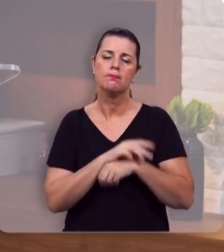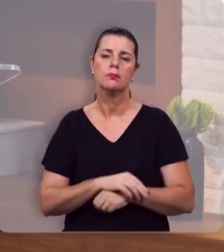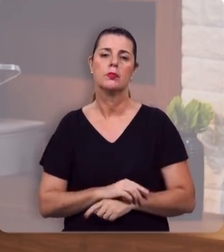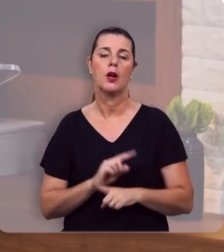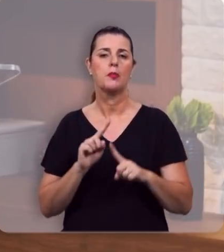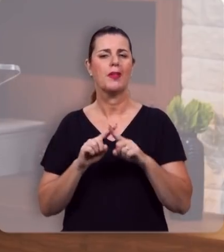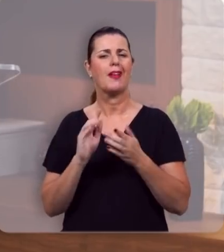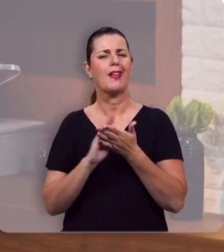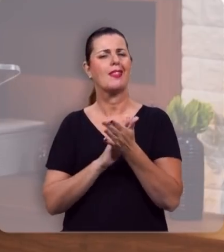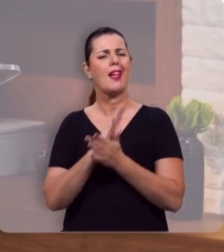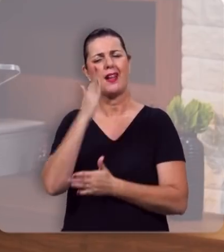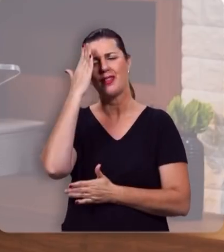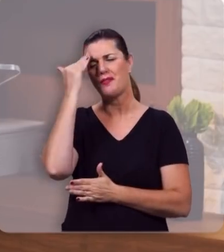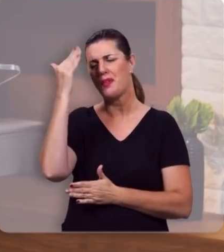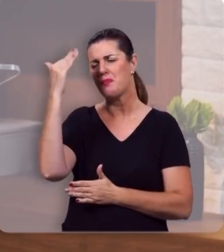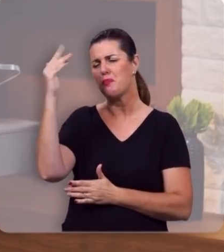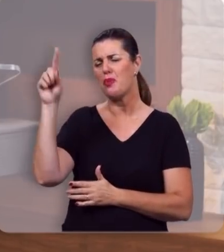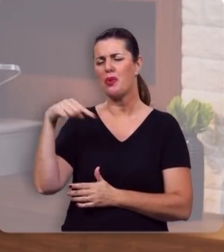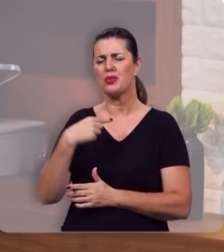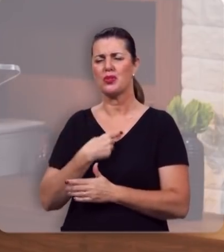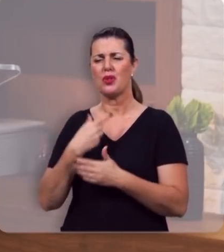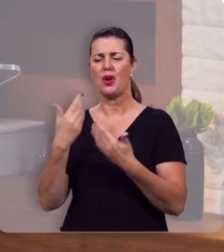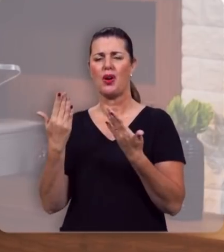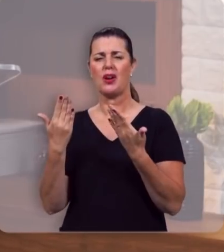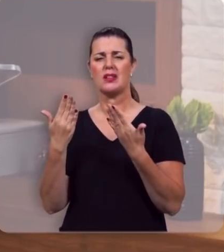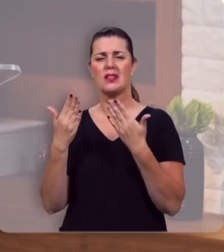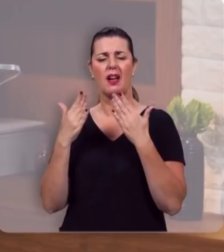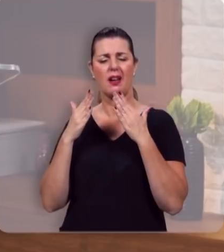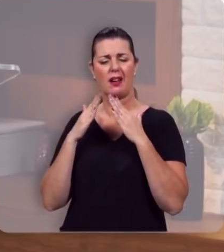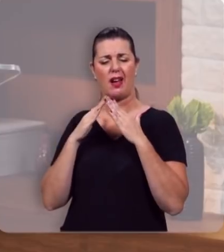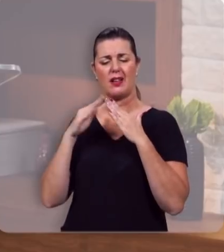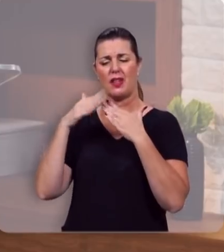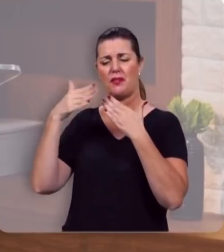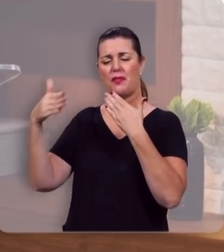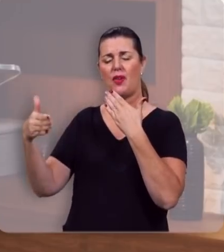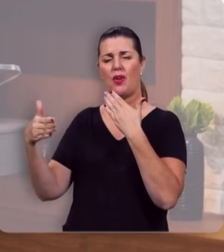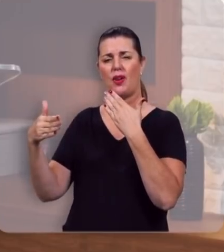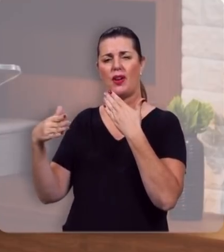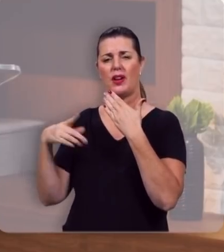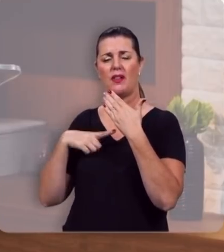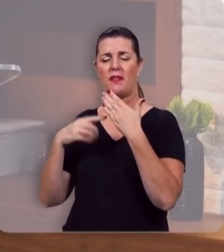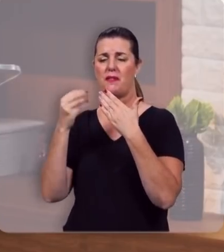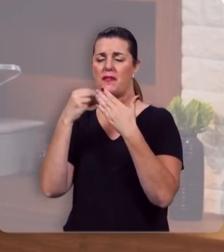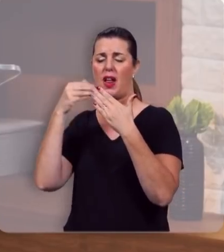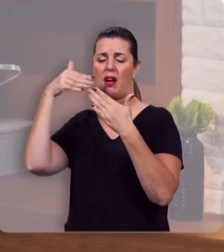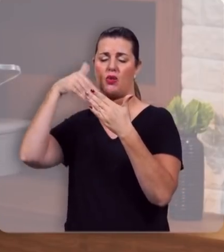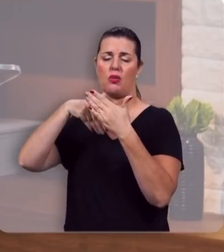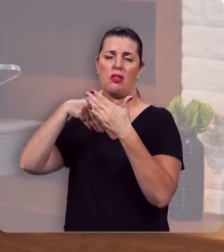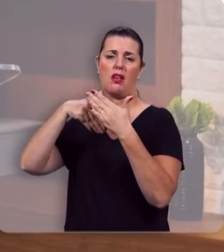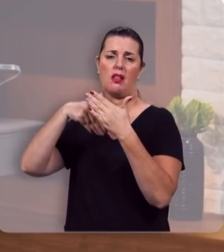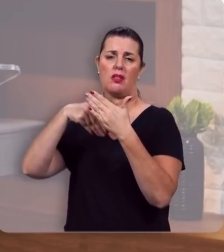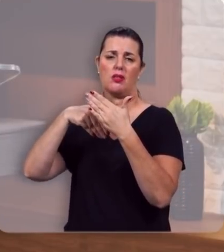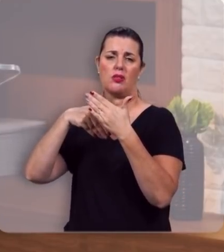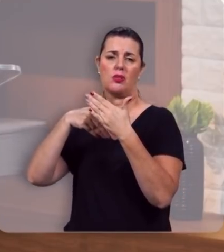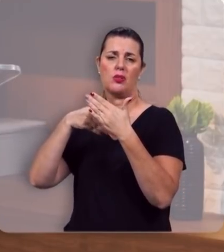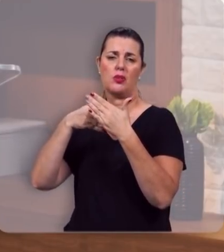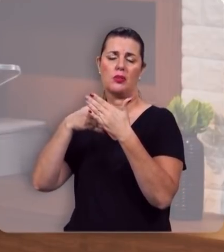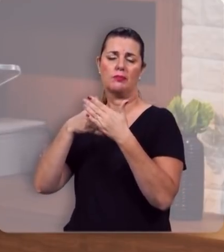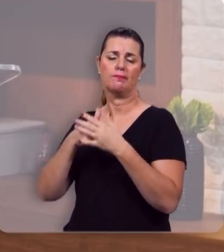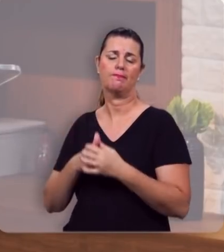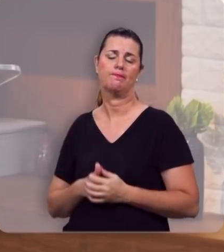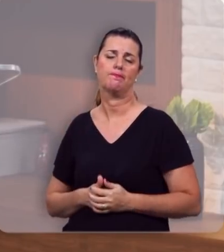nenhum sucesso que a gente alcance fora dos portões compensará o fracasso dentro